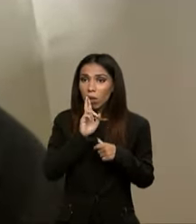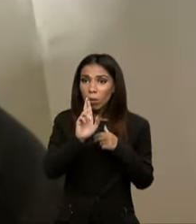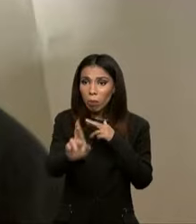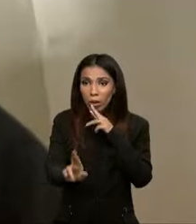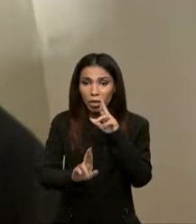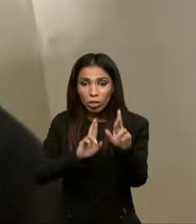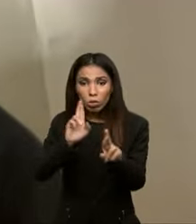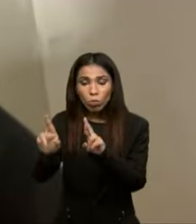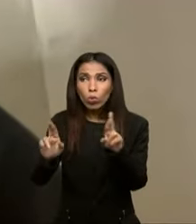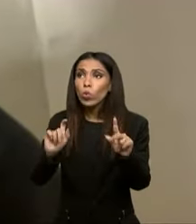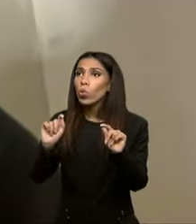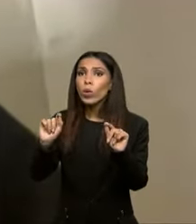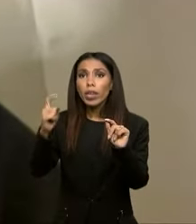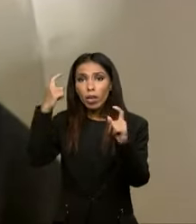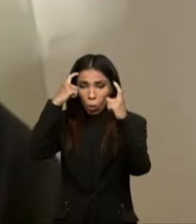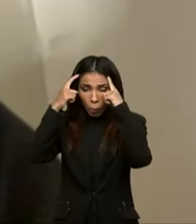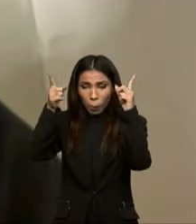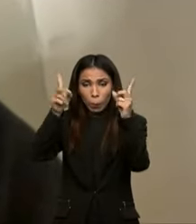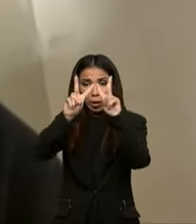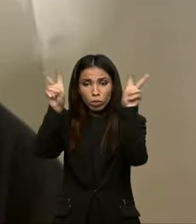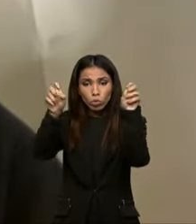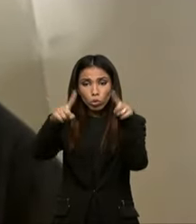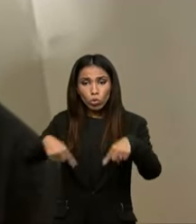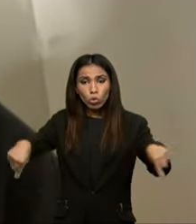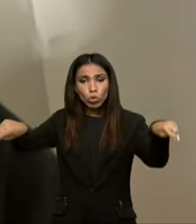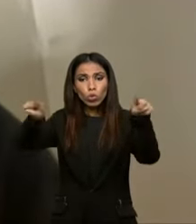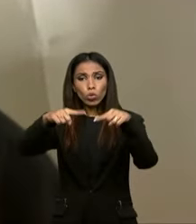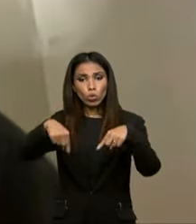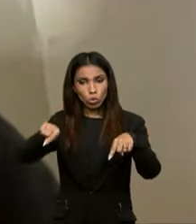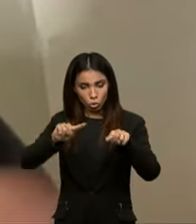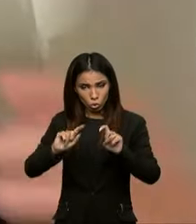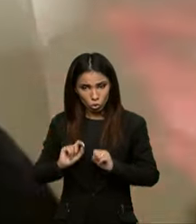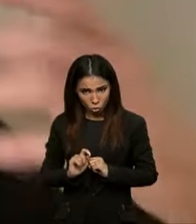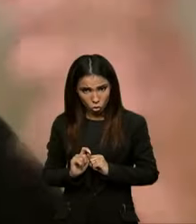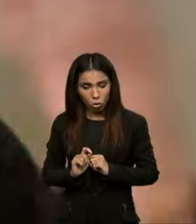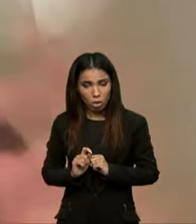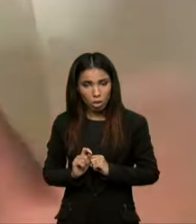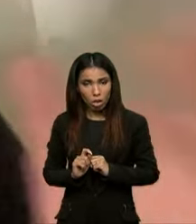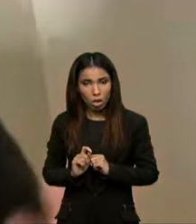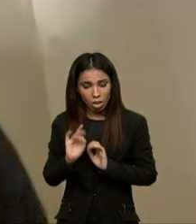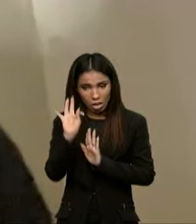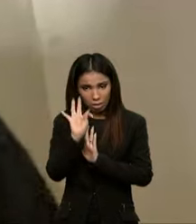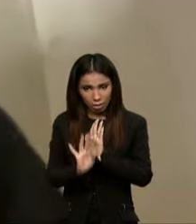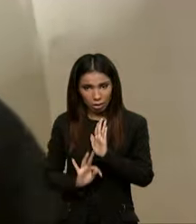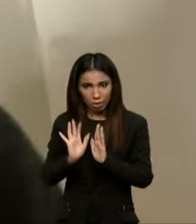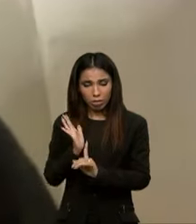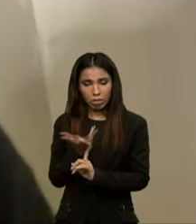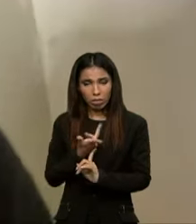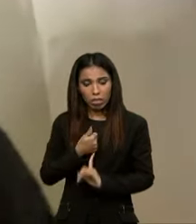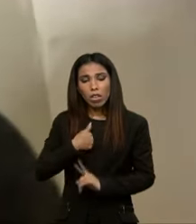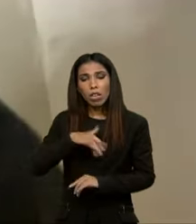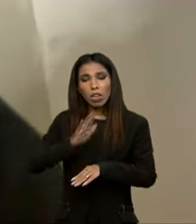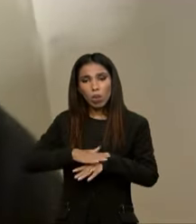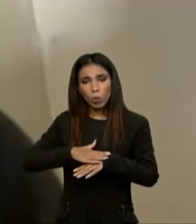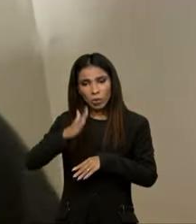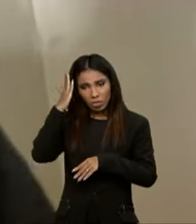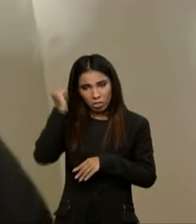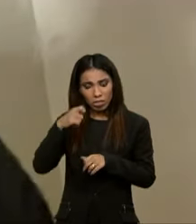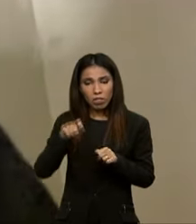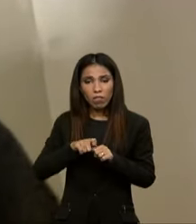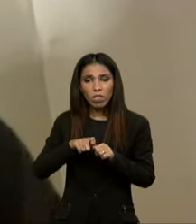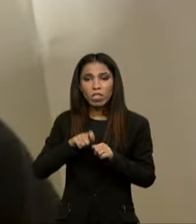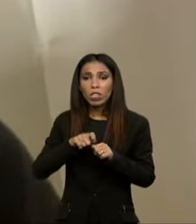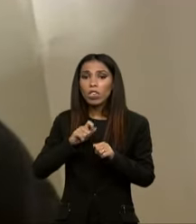dele. Então, eu encontrei um texto que, dentro da minha arte, dentro do que eu sei fazer, comunica